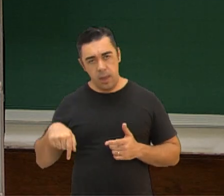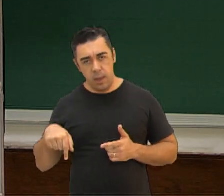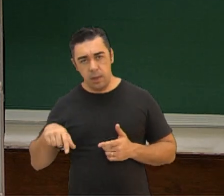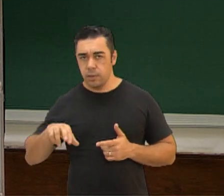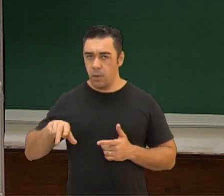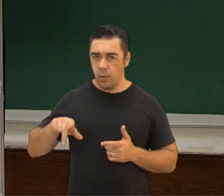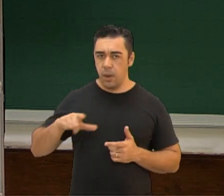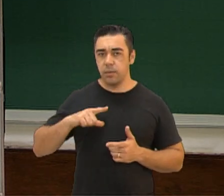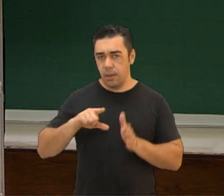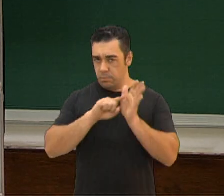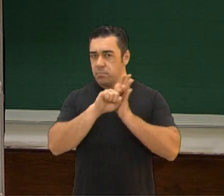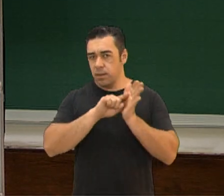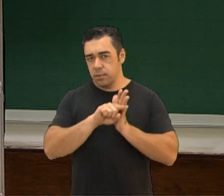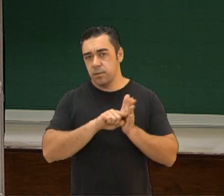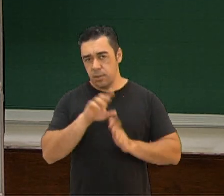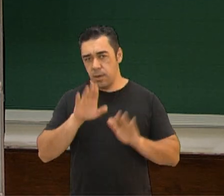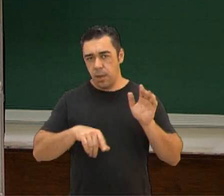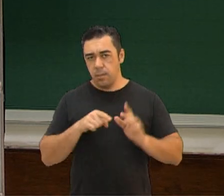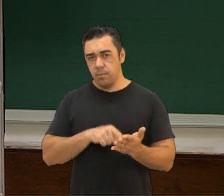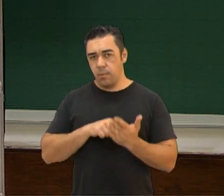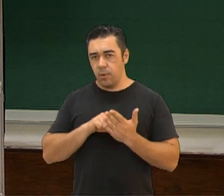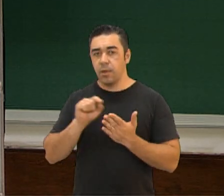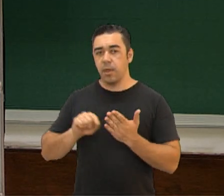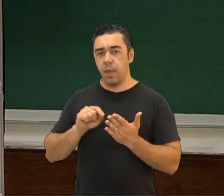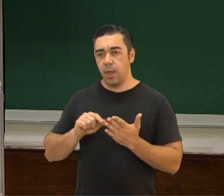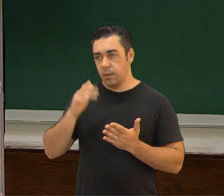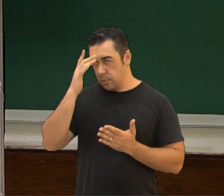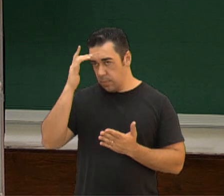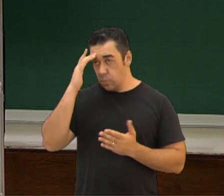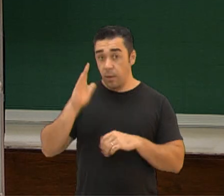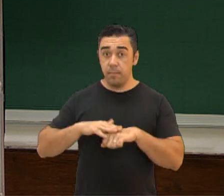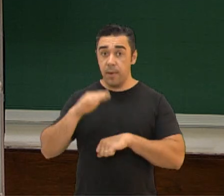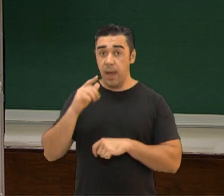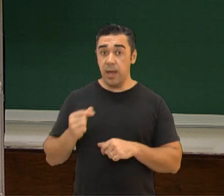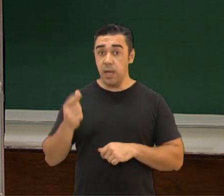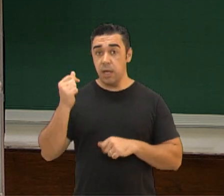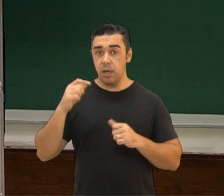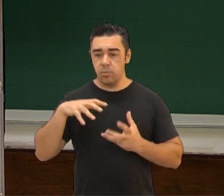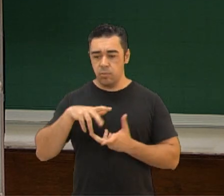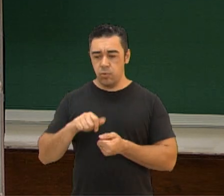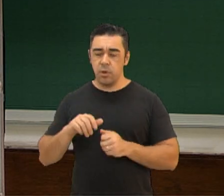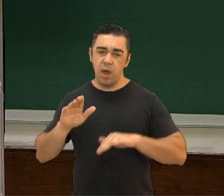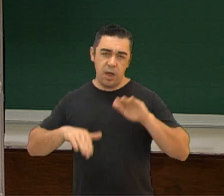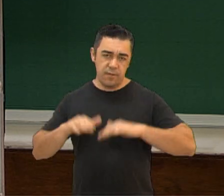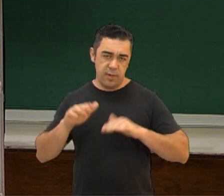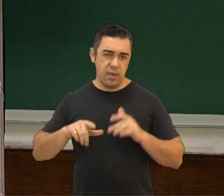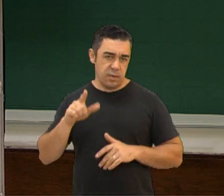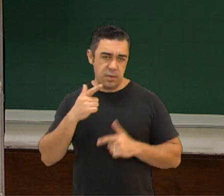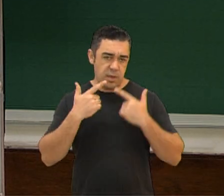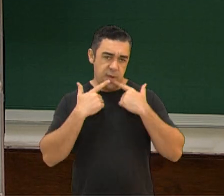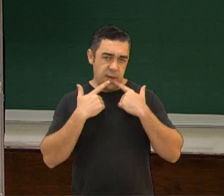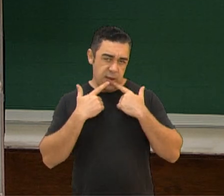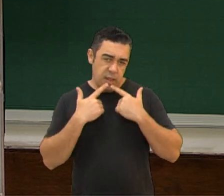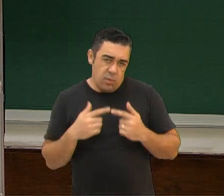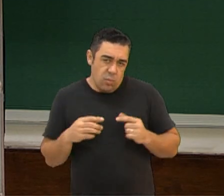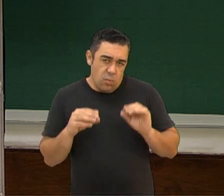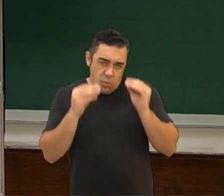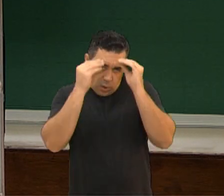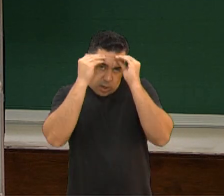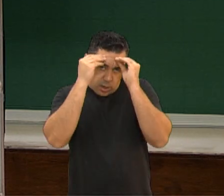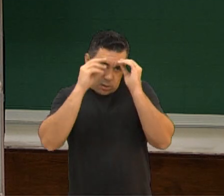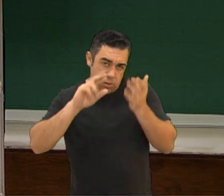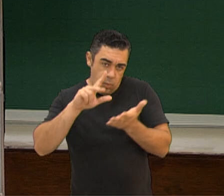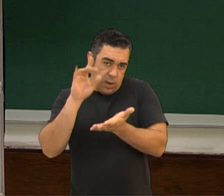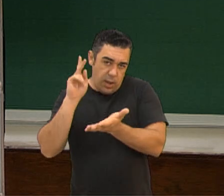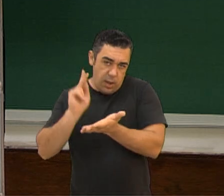Existem pesquisas que nos indicam quem que são as pessoas mais ricas do mundo. Então, às vezes, isso daí pode ser uma linguagem denotativa no sentido real,